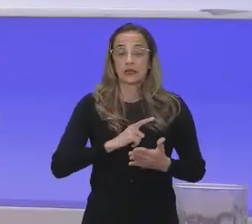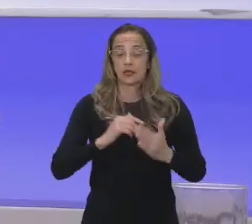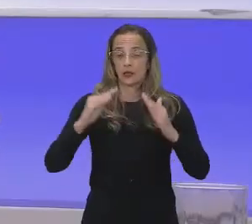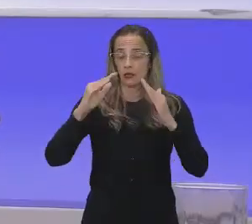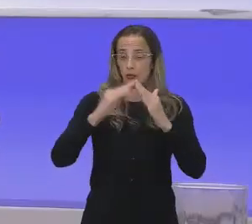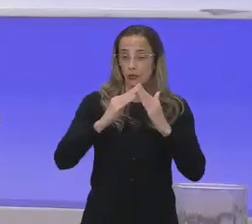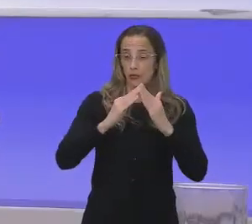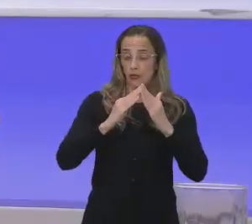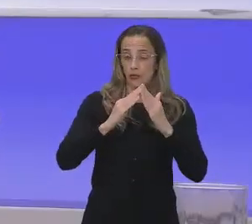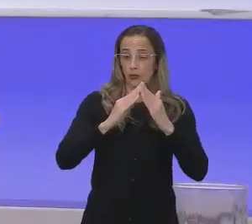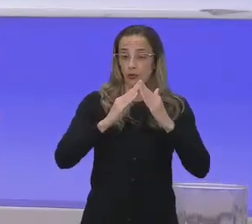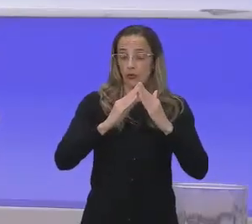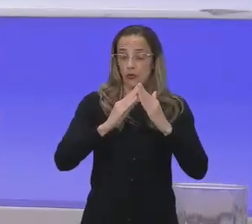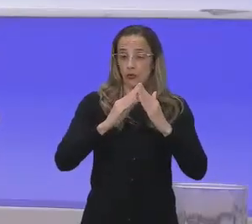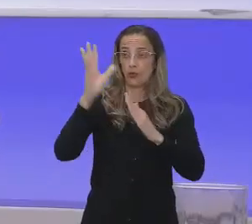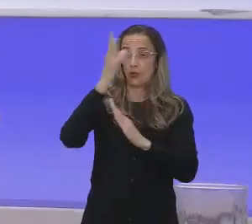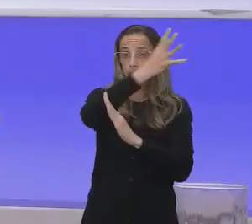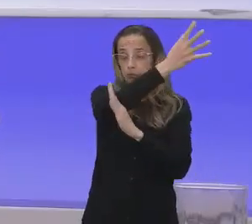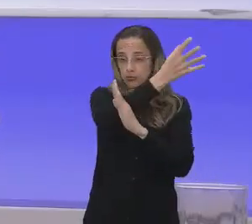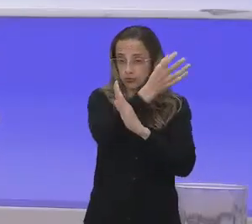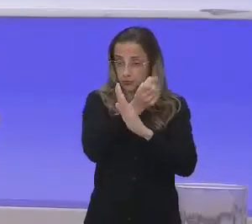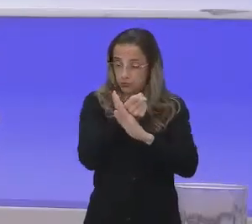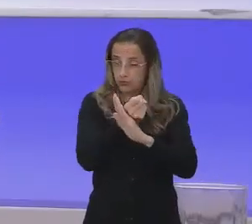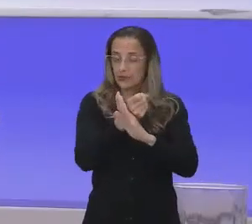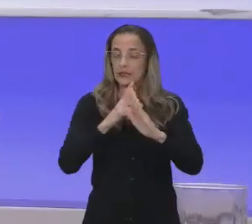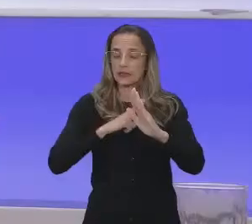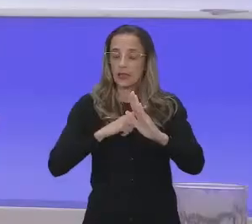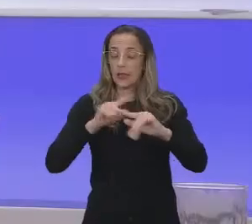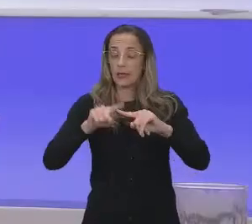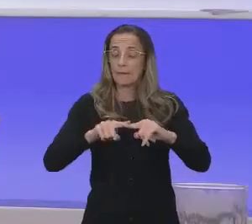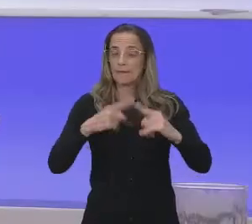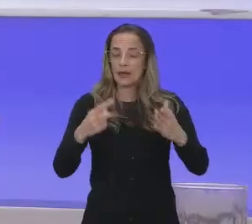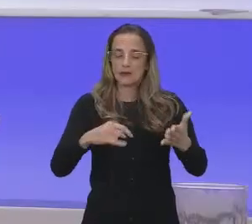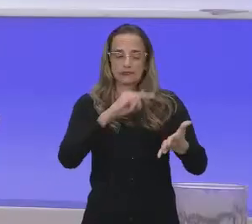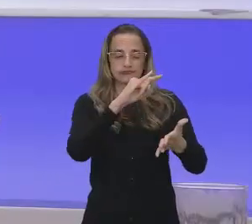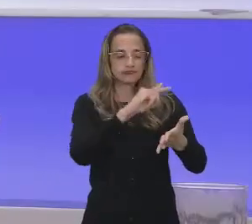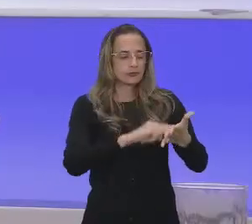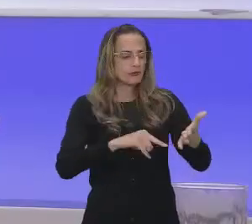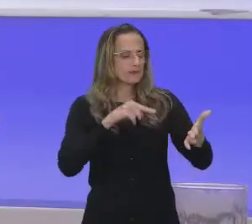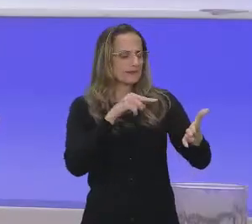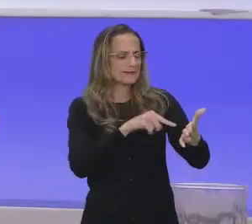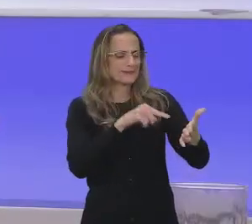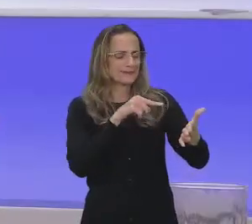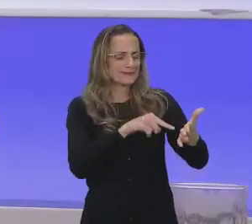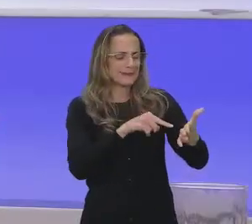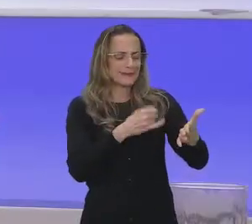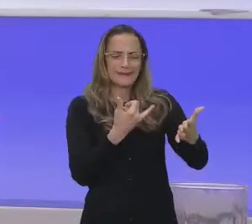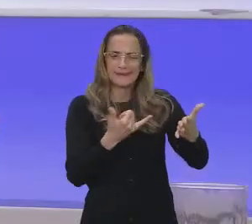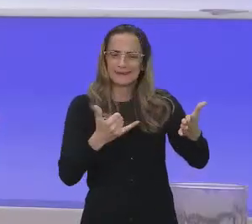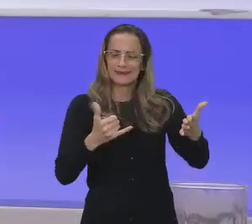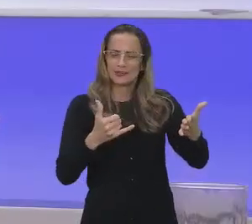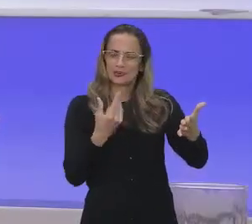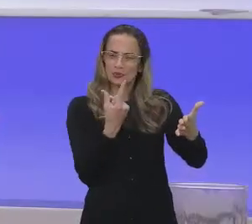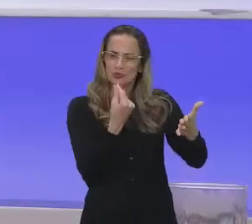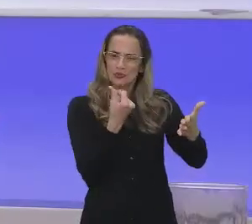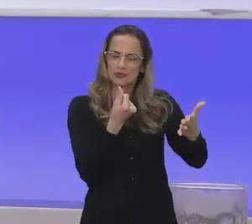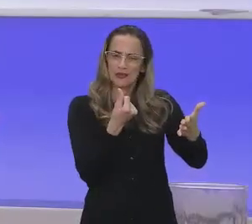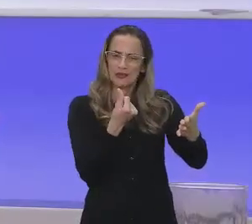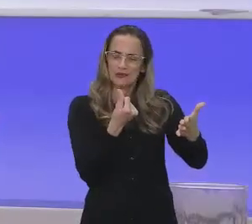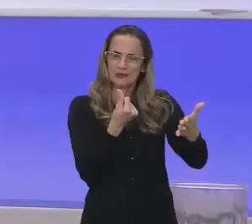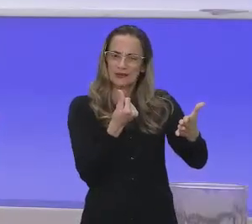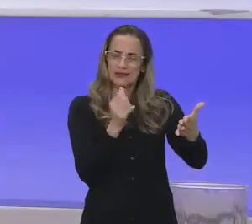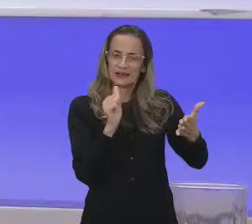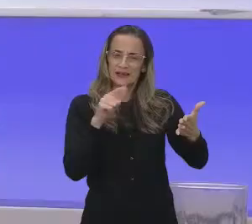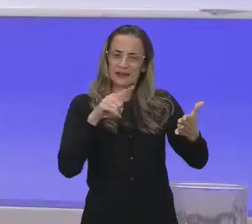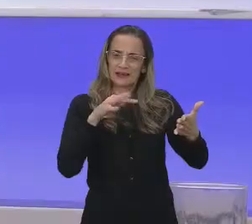casa, só que a conta de energia, quando olha lá na fatura de energia, a energia ativa, que é a